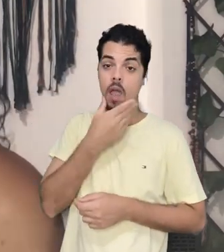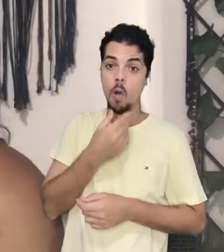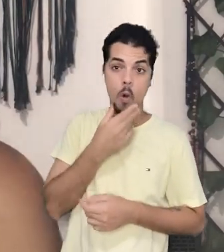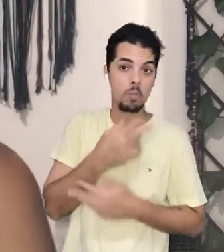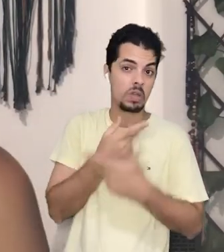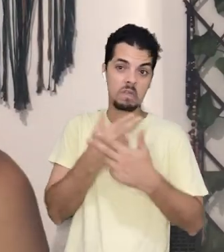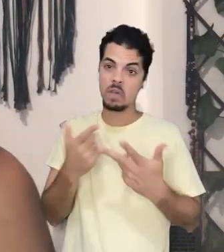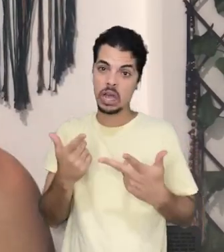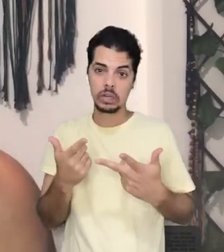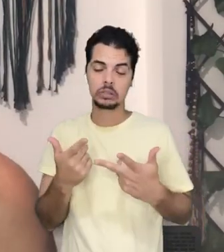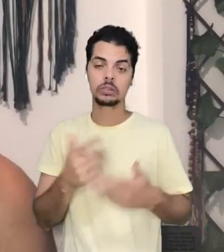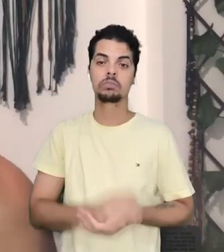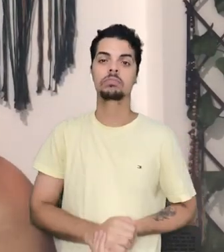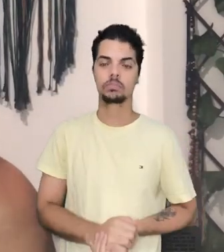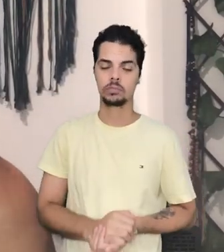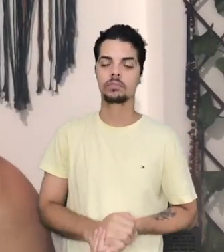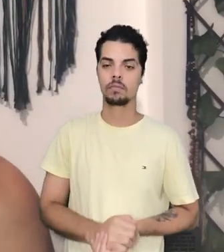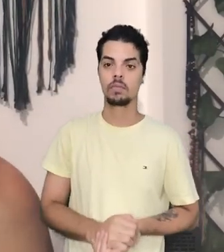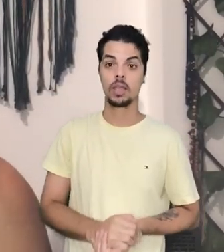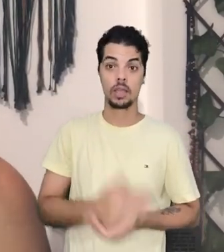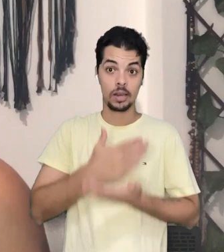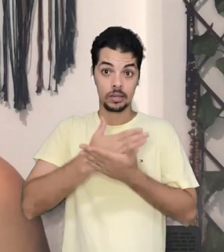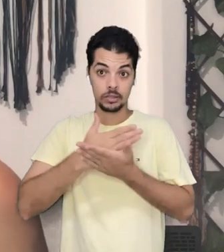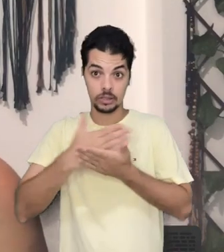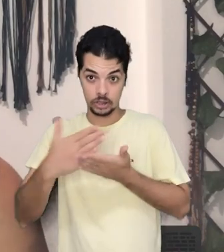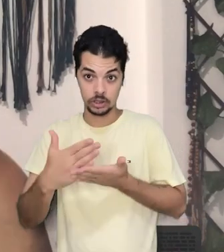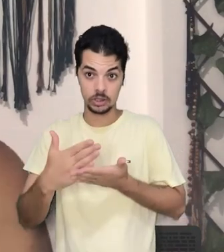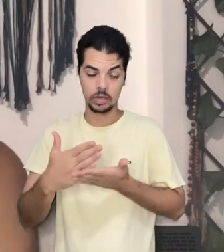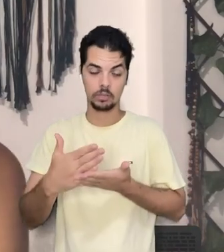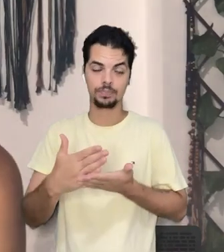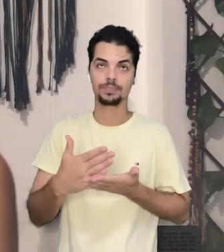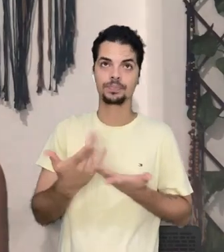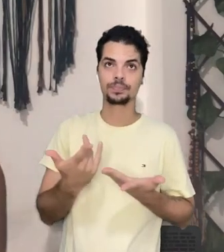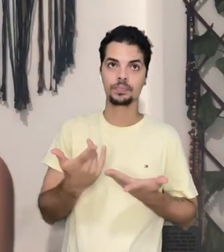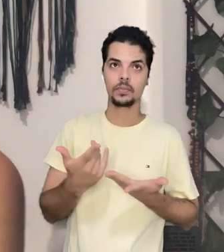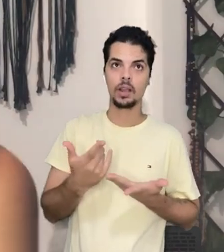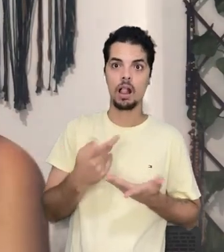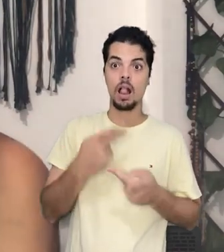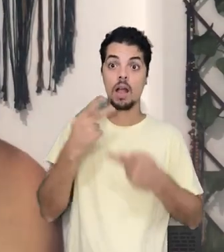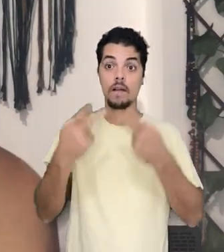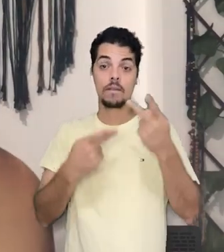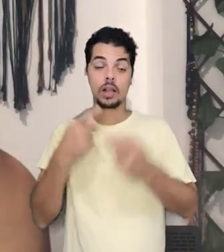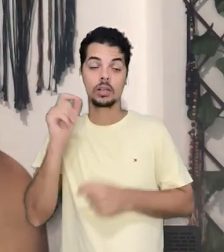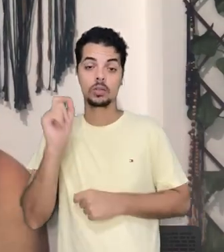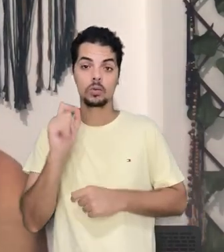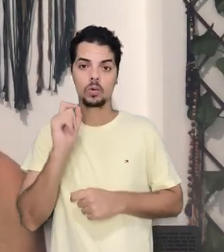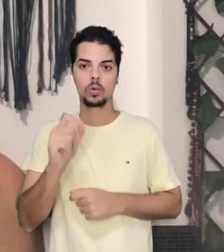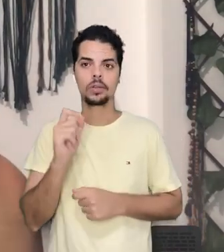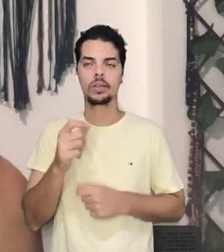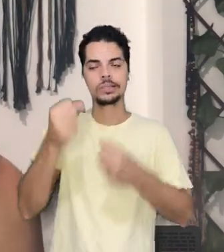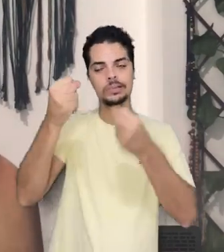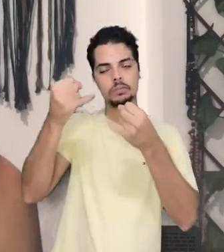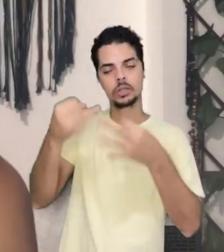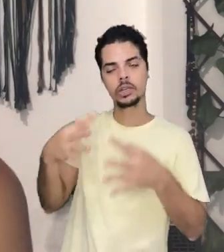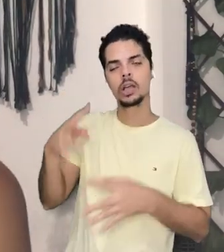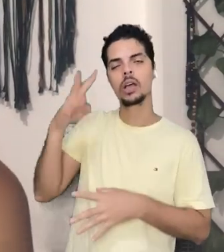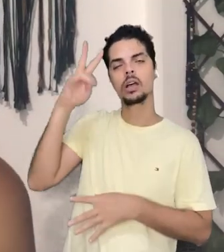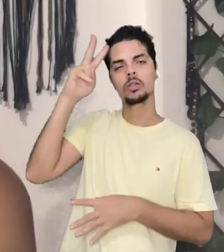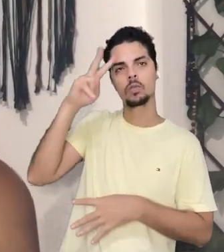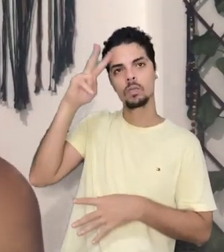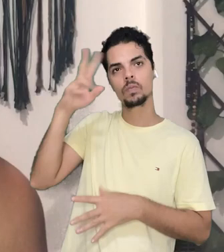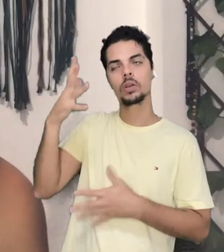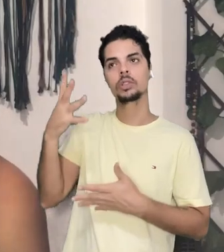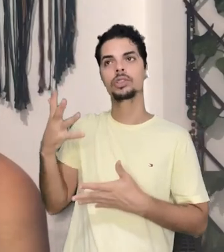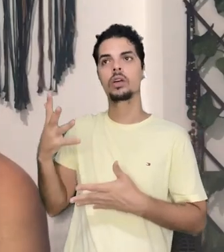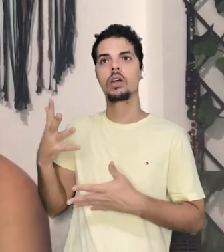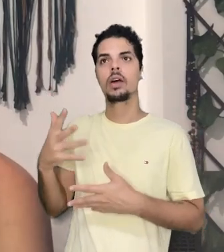inicia relatando um caso triste, mas não tão incomum, que aconteceu com a filósofa Sueli